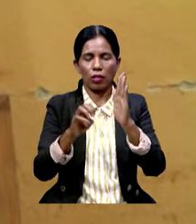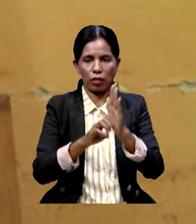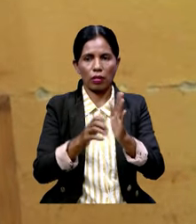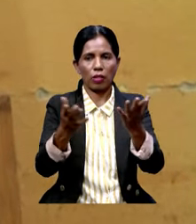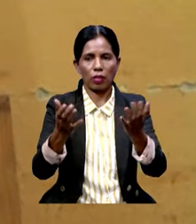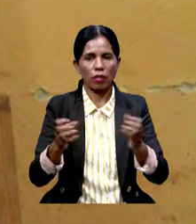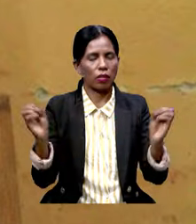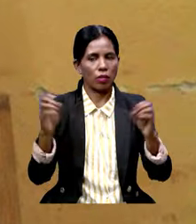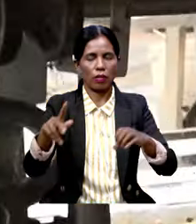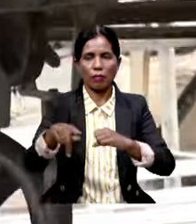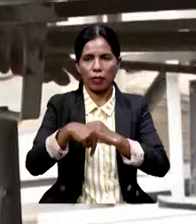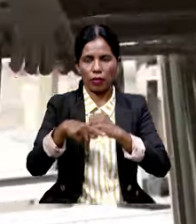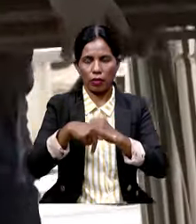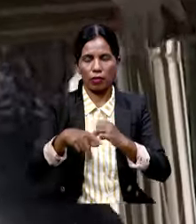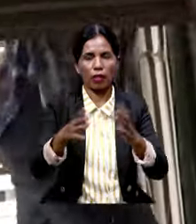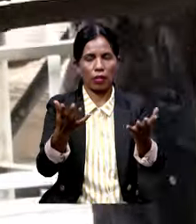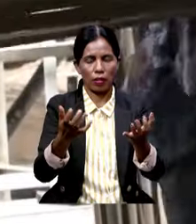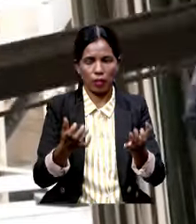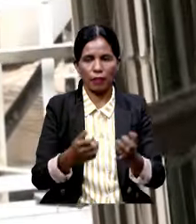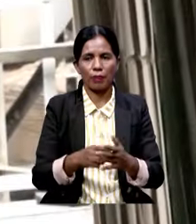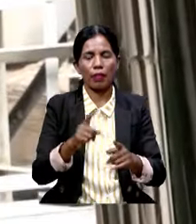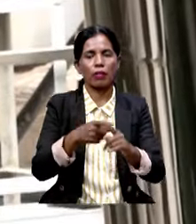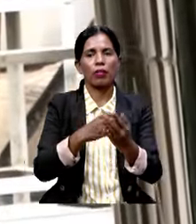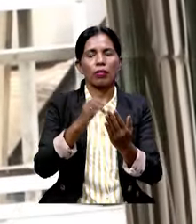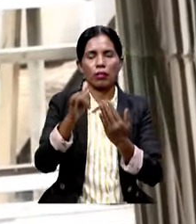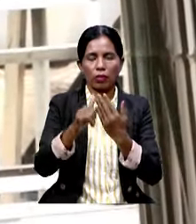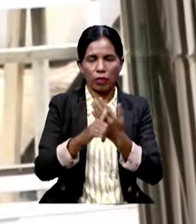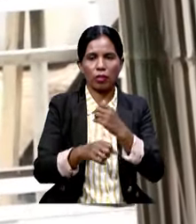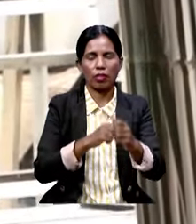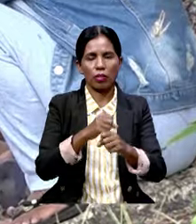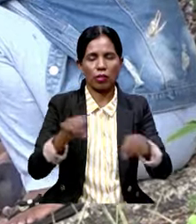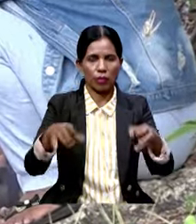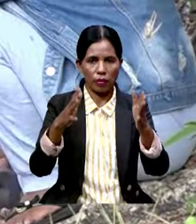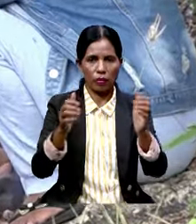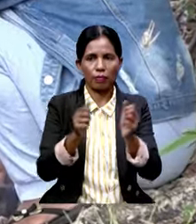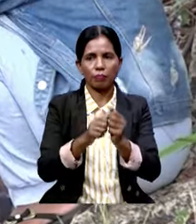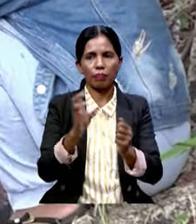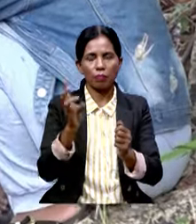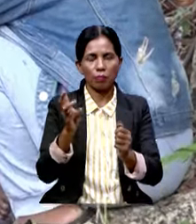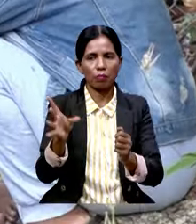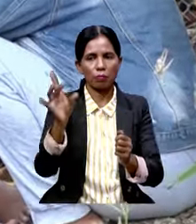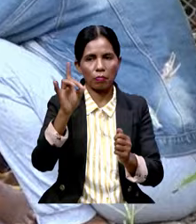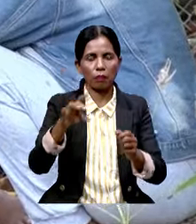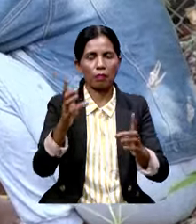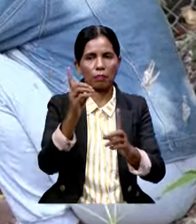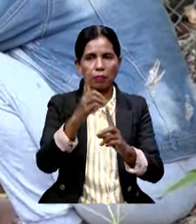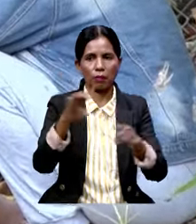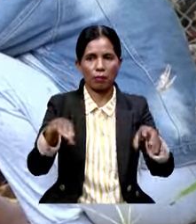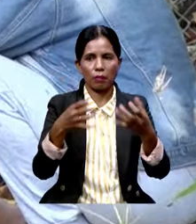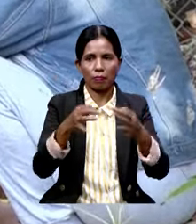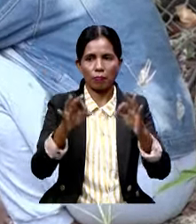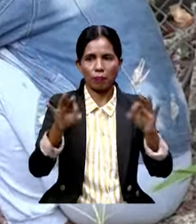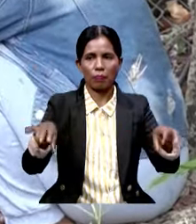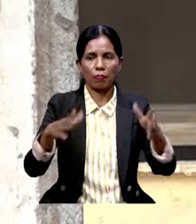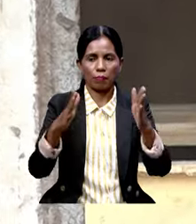aos partidos Enquanto a Rufula em julho tinang né, funcionário contratado nem nulo resin valo, mas contrato termina ona, no